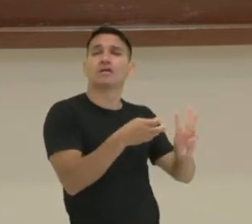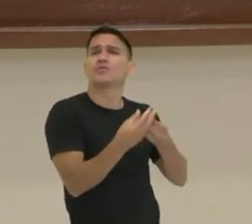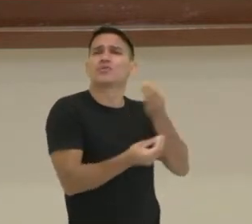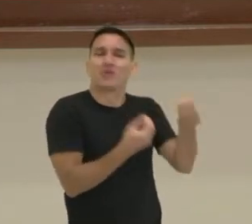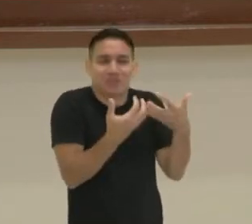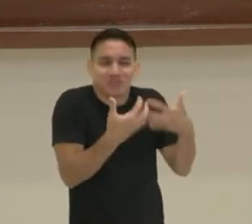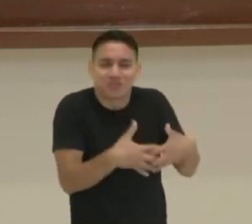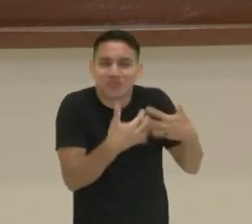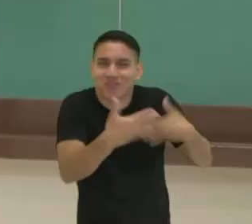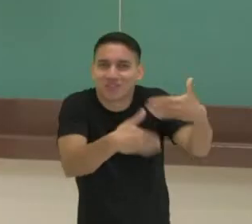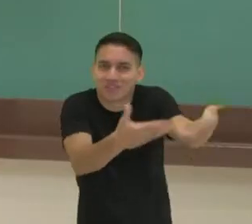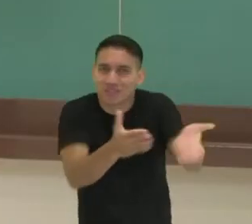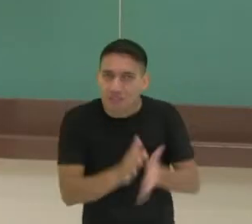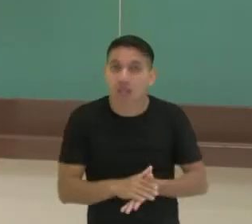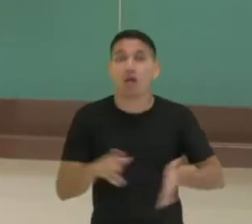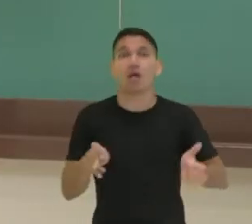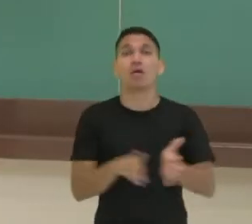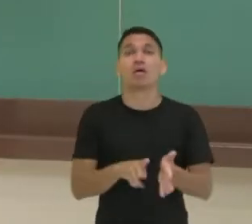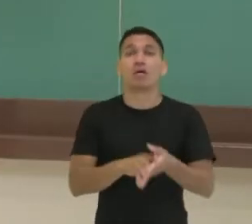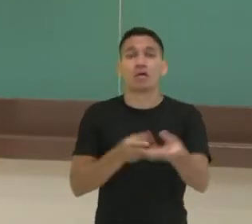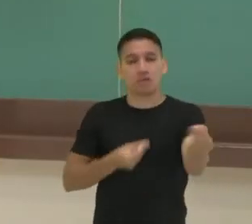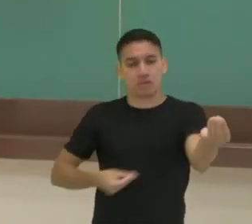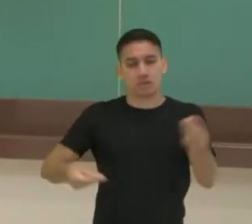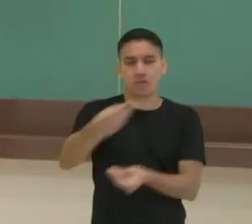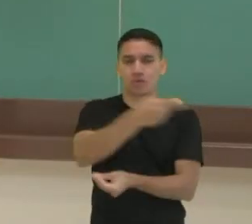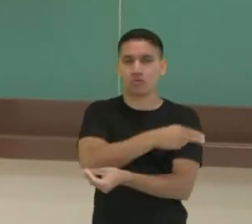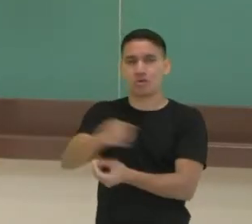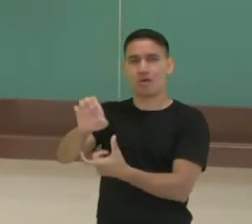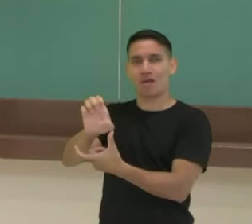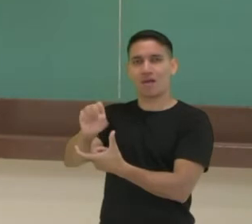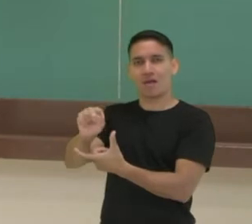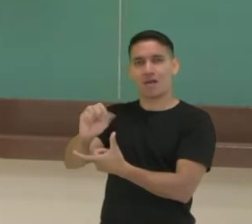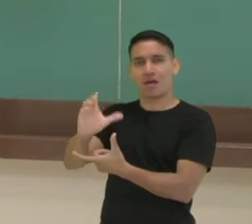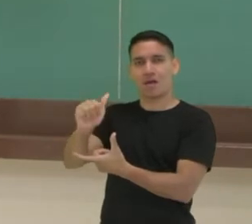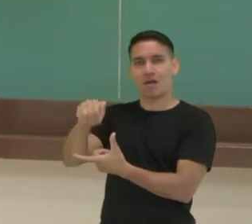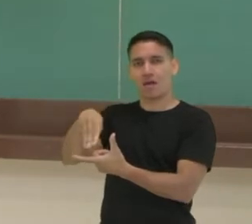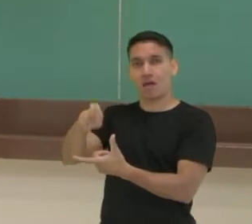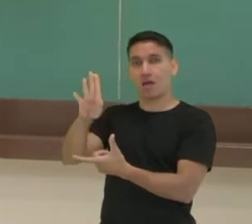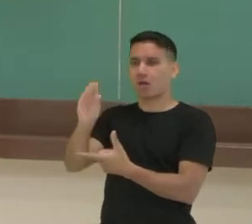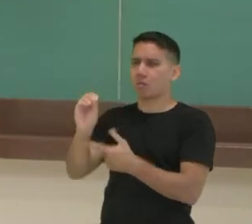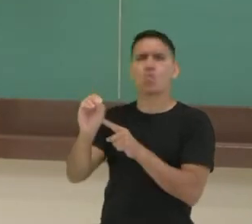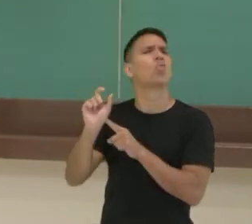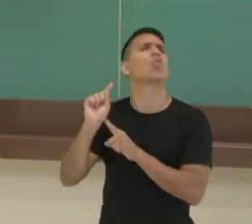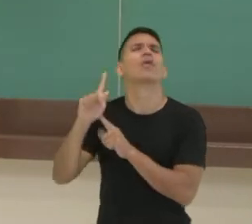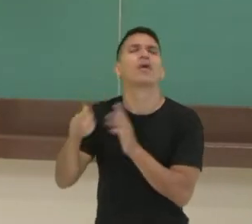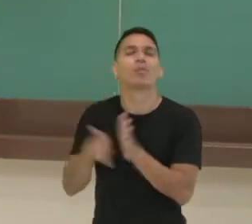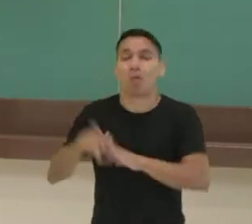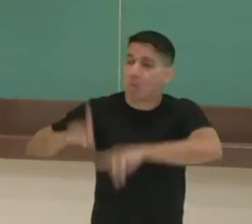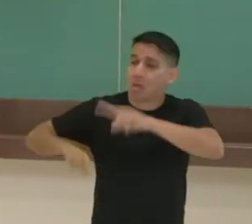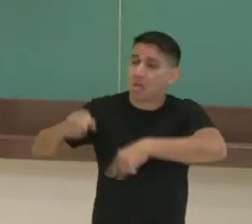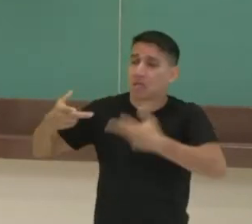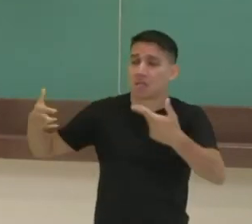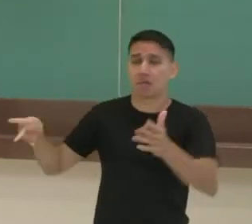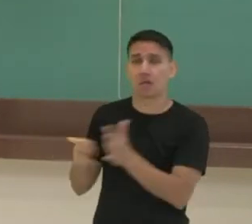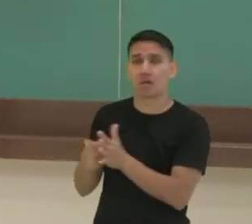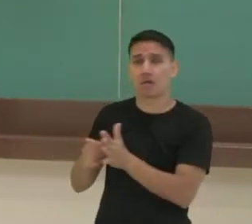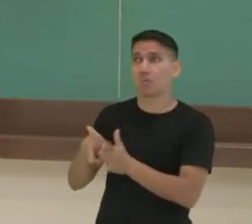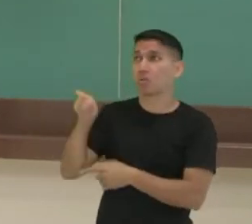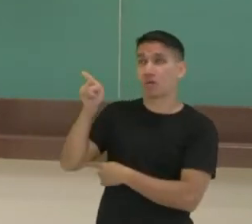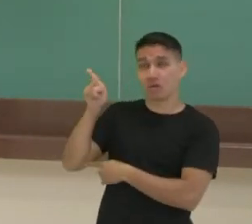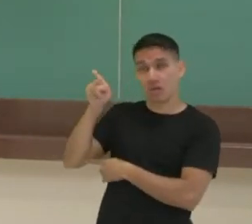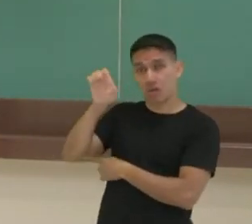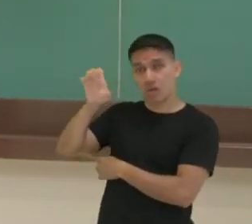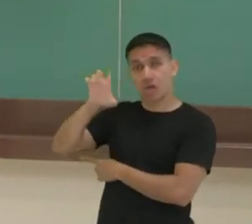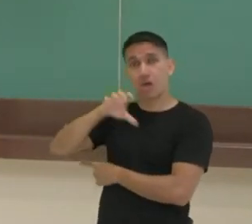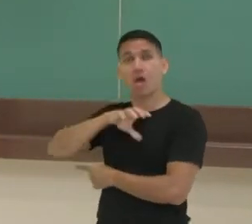Era através do escambo. Eles davam materiais que eram úteis para os índios, né, que